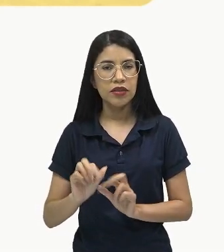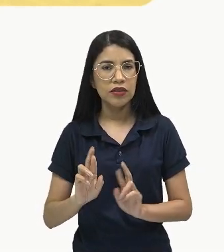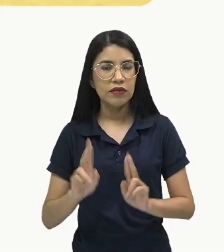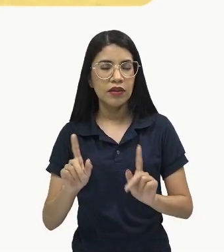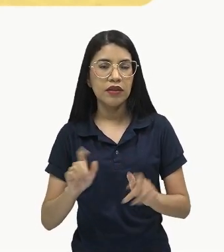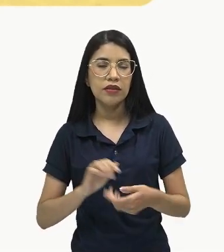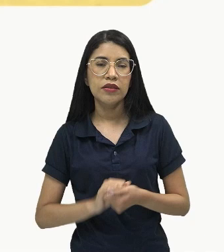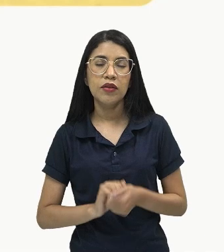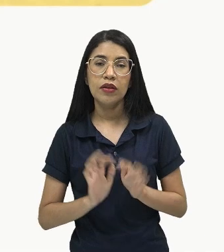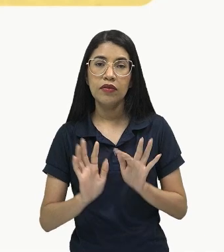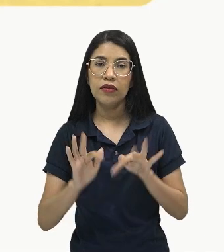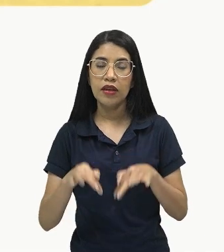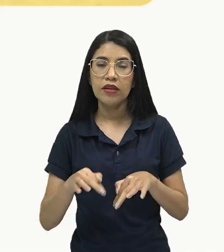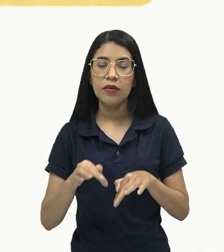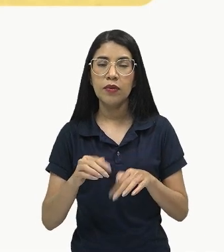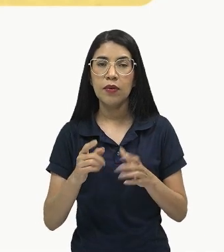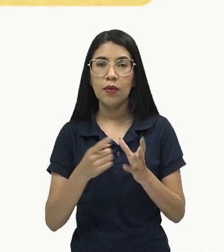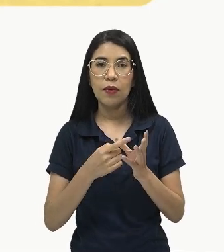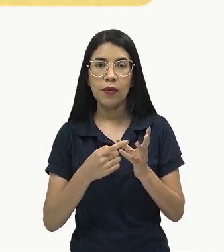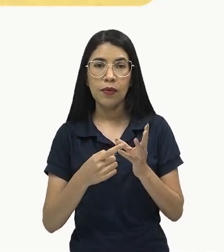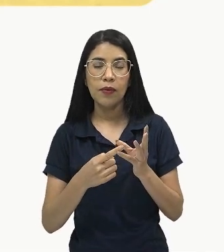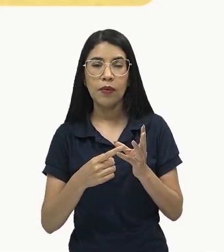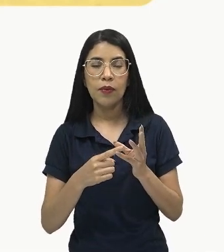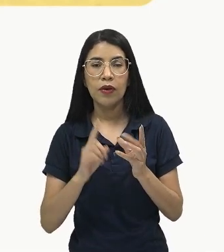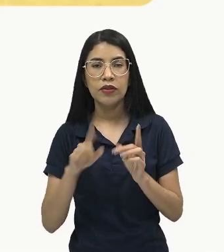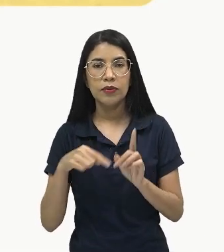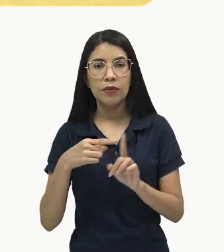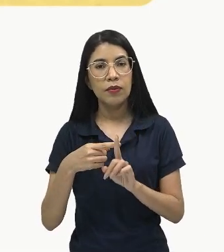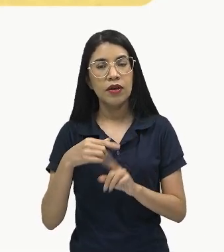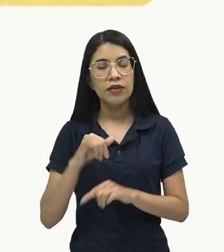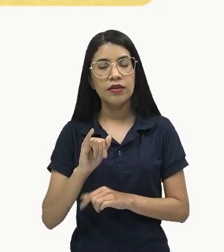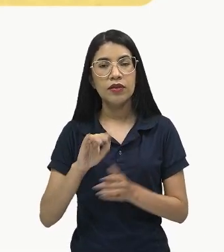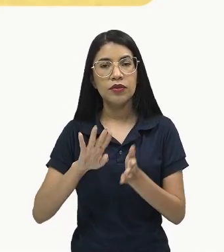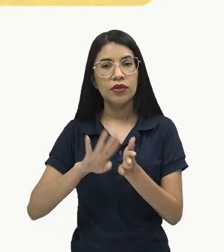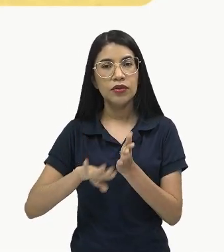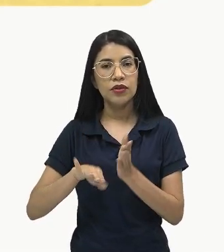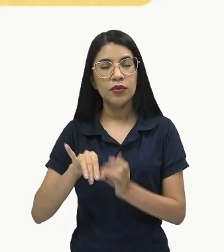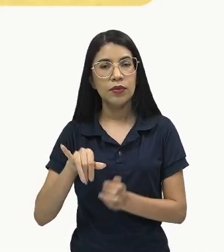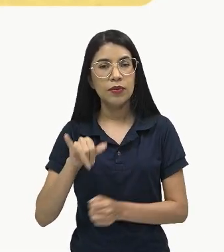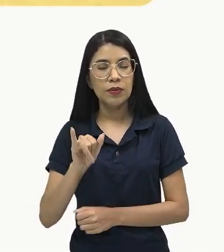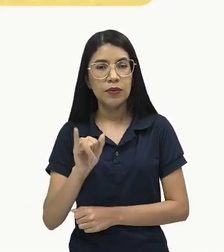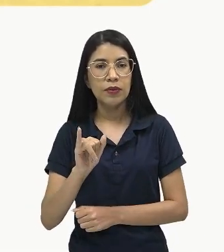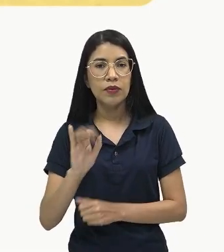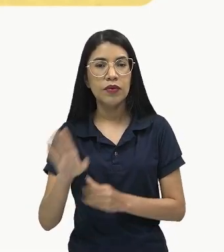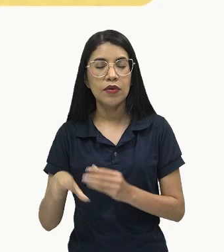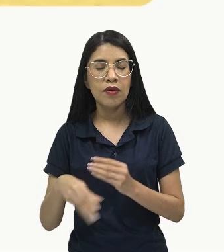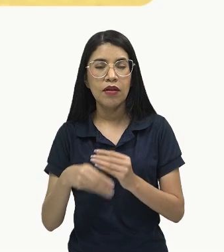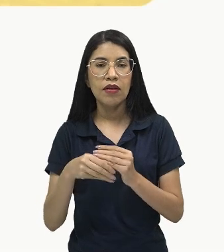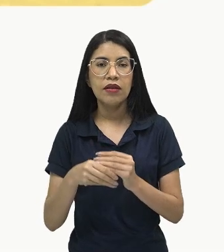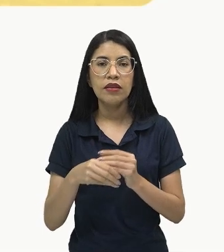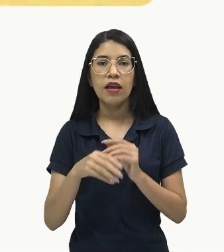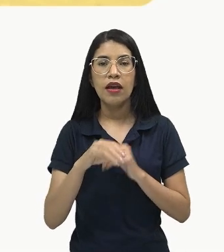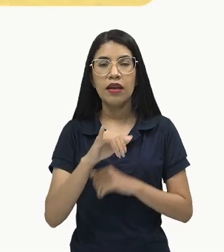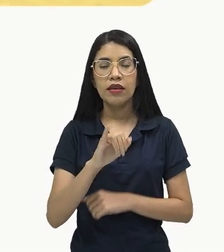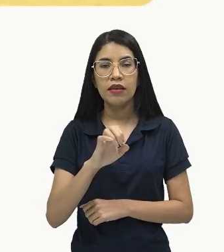em consoante Y. Então, eu vou eliminar esse Y daqui e no lugar dele vai ficar o quê?